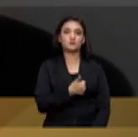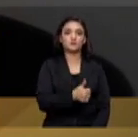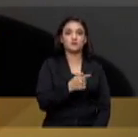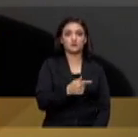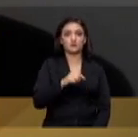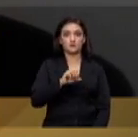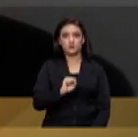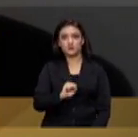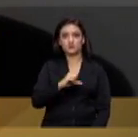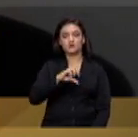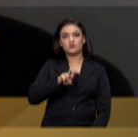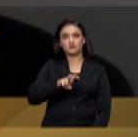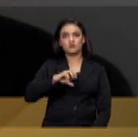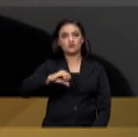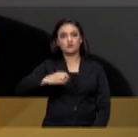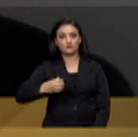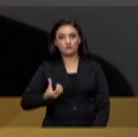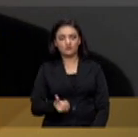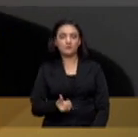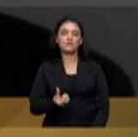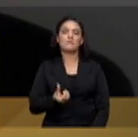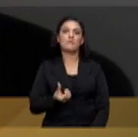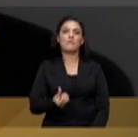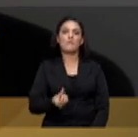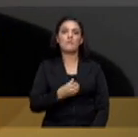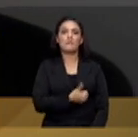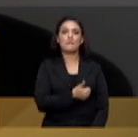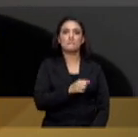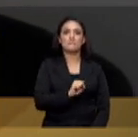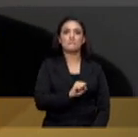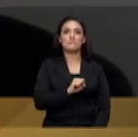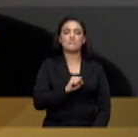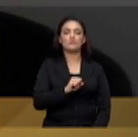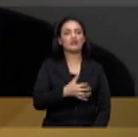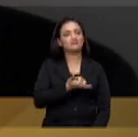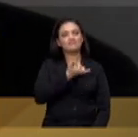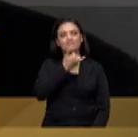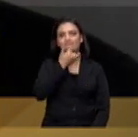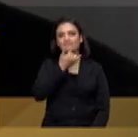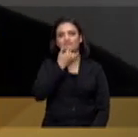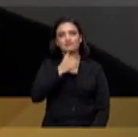178596, 184496, 174988,